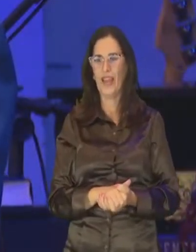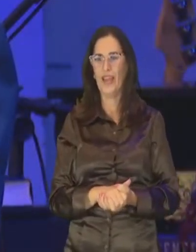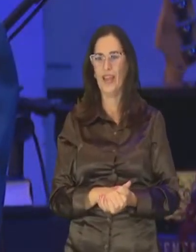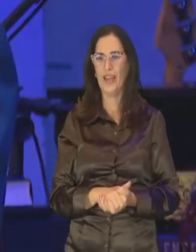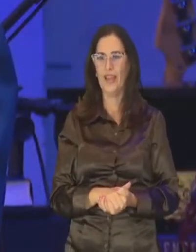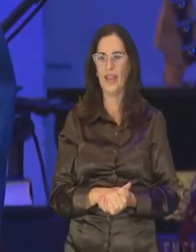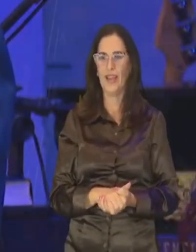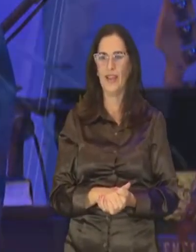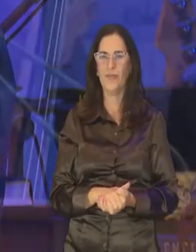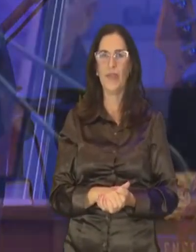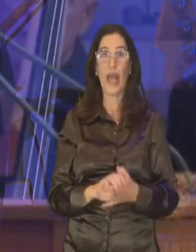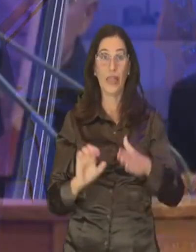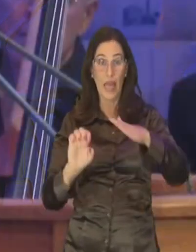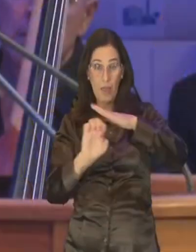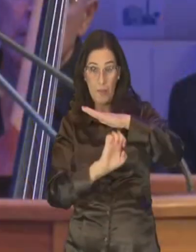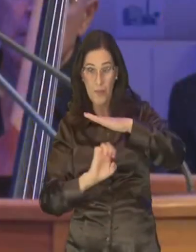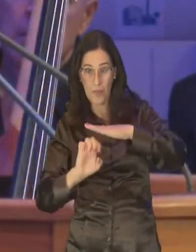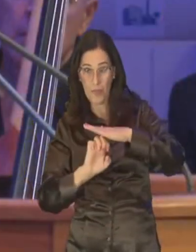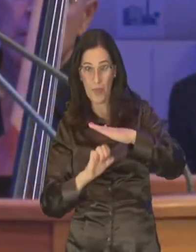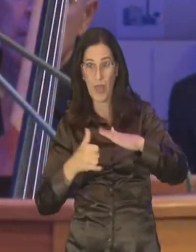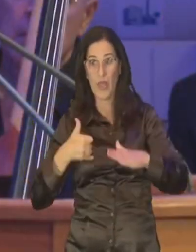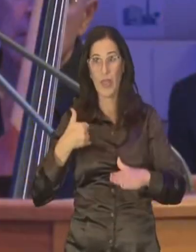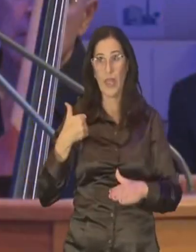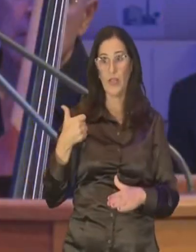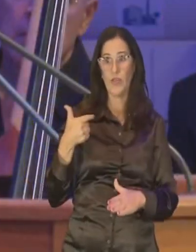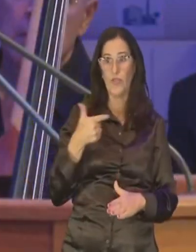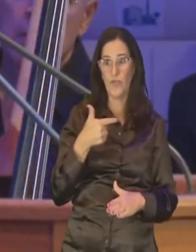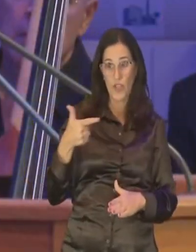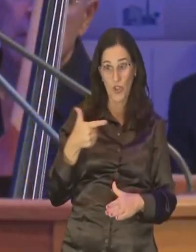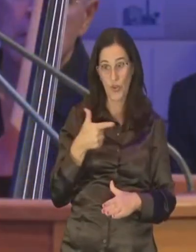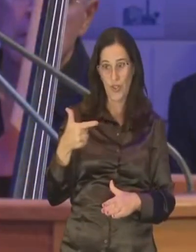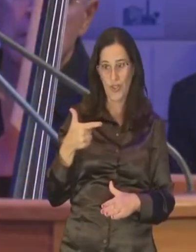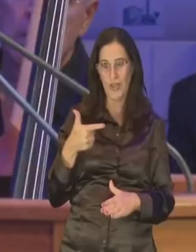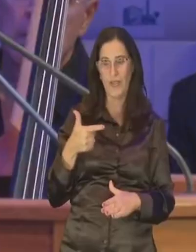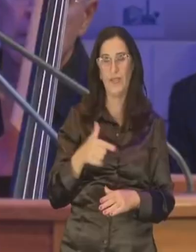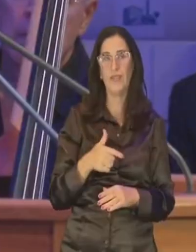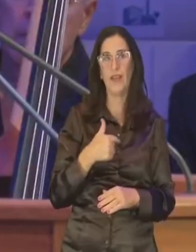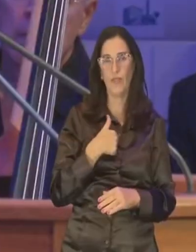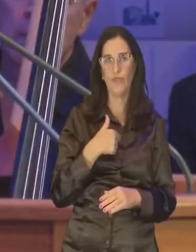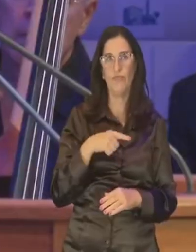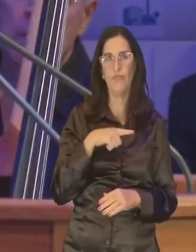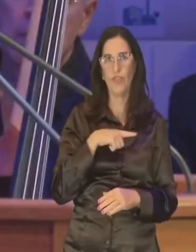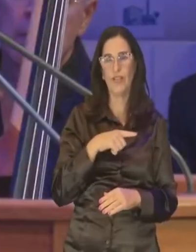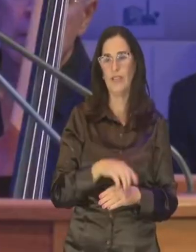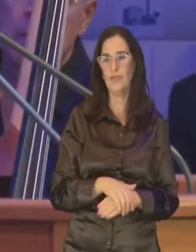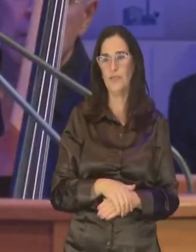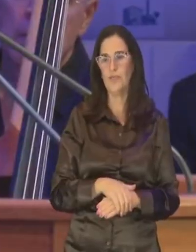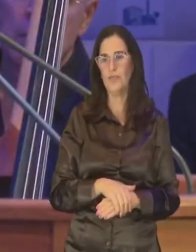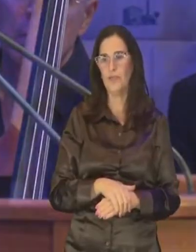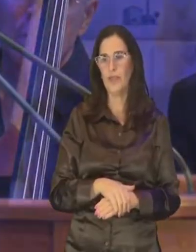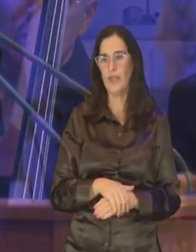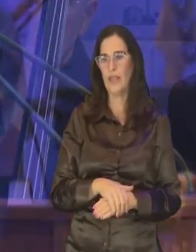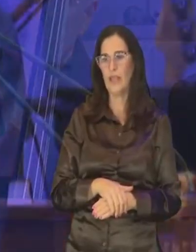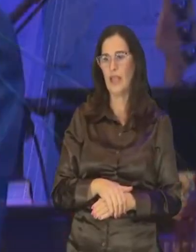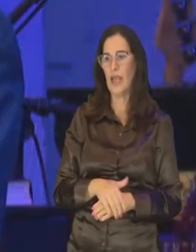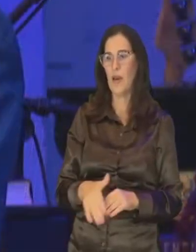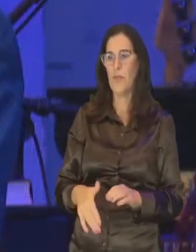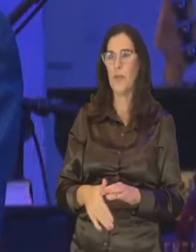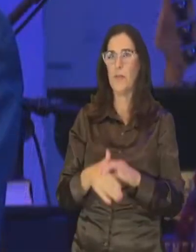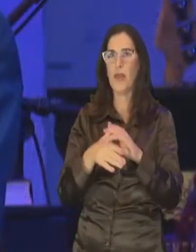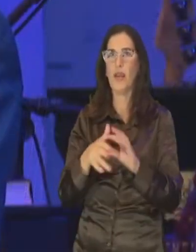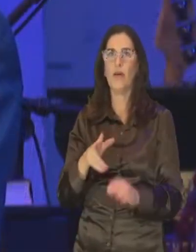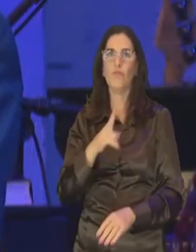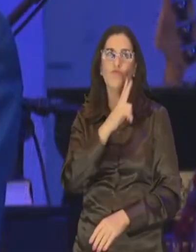Ali naquela empresa, aos 22 anos de idade, eu assumi a minha primeira gestão na